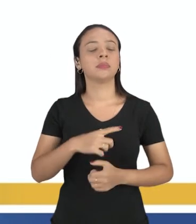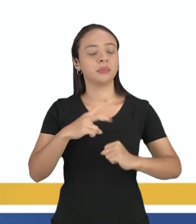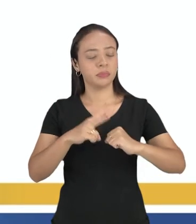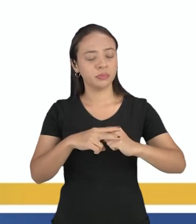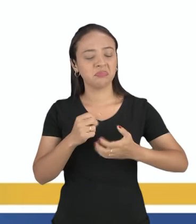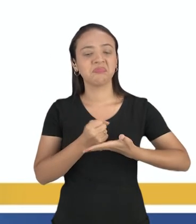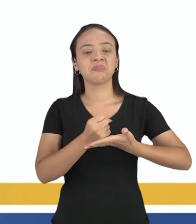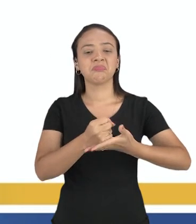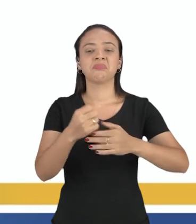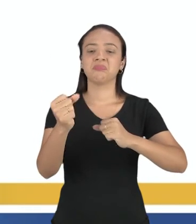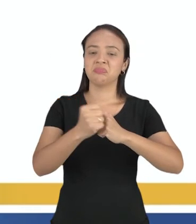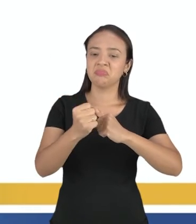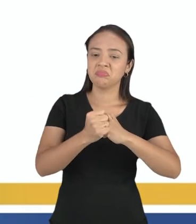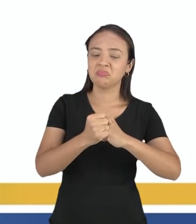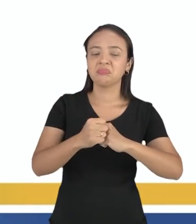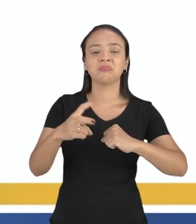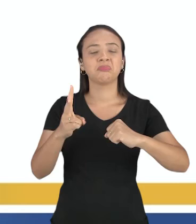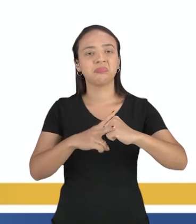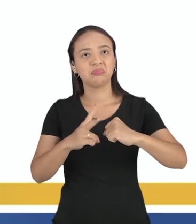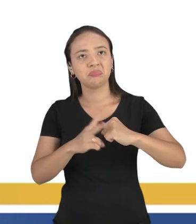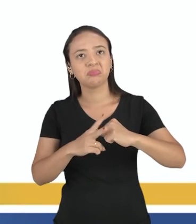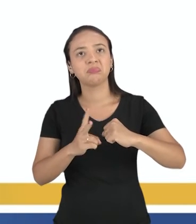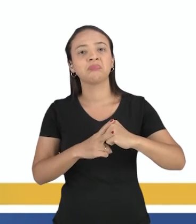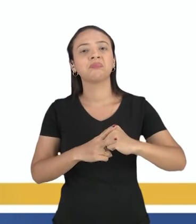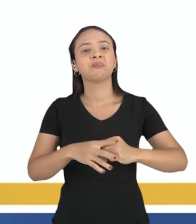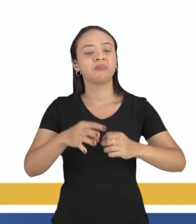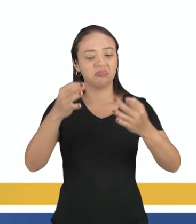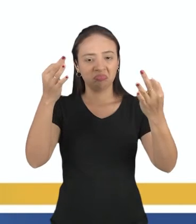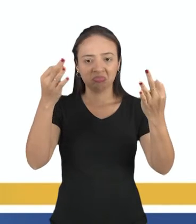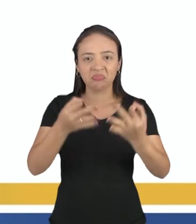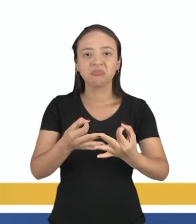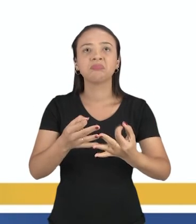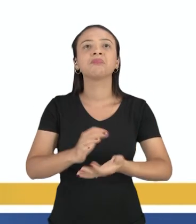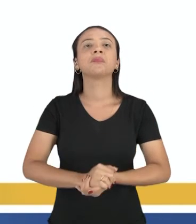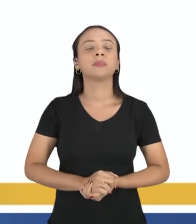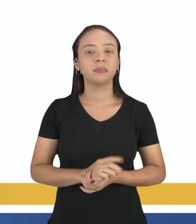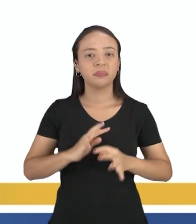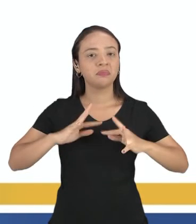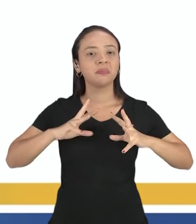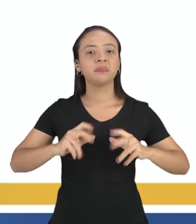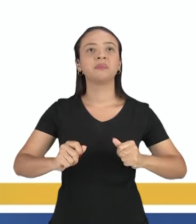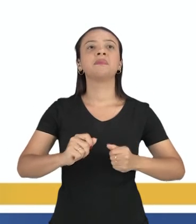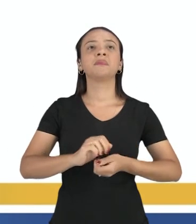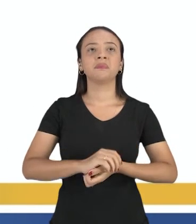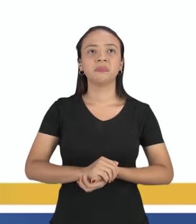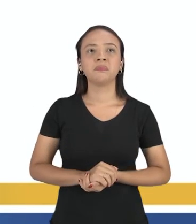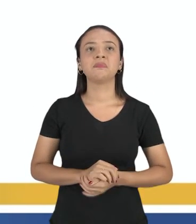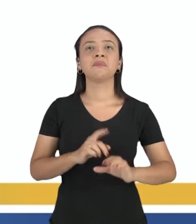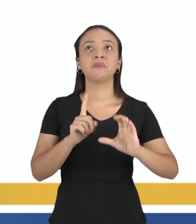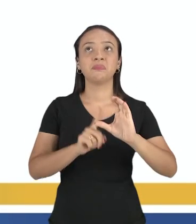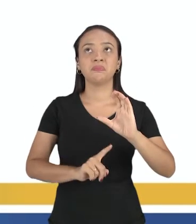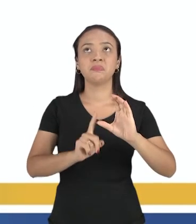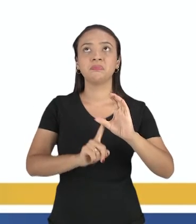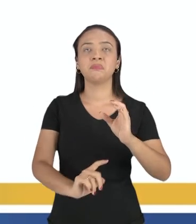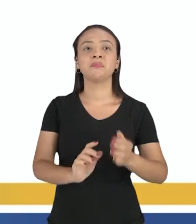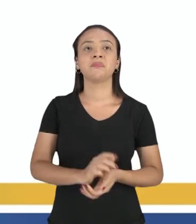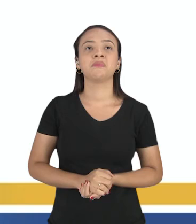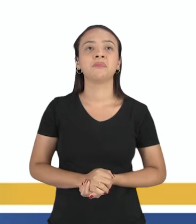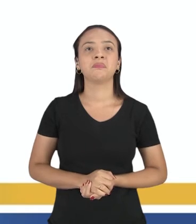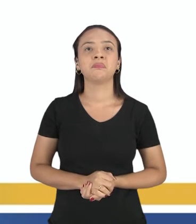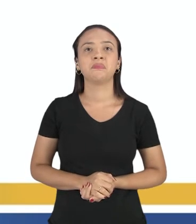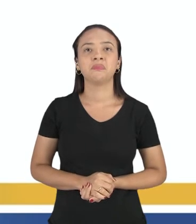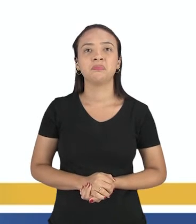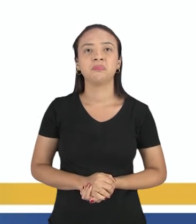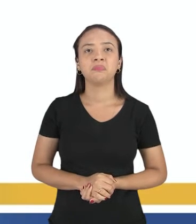Auxiliar, sujeito, verbo, tudo ok, tudo certo. Letter C,